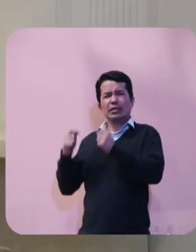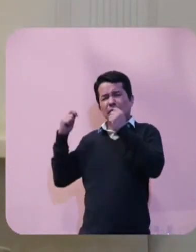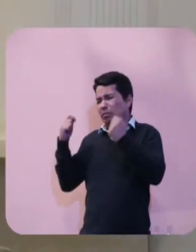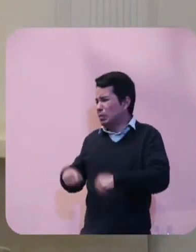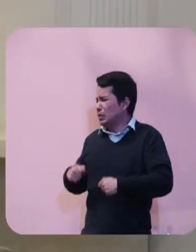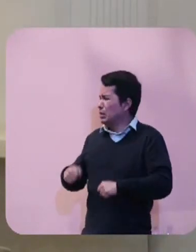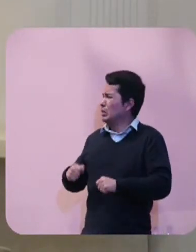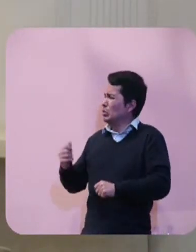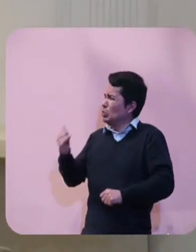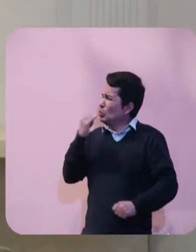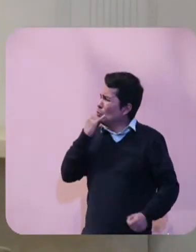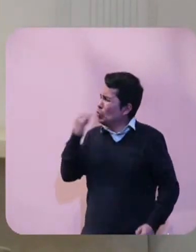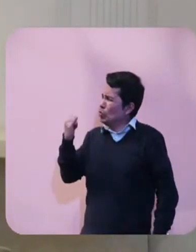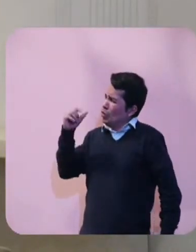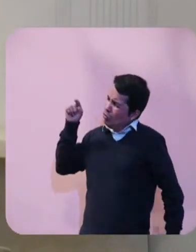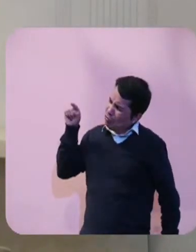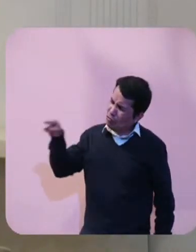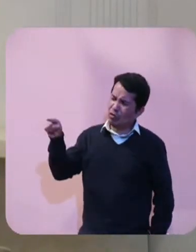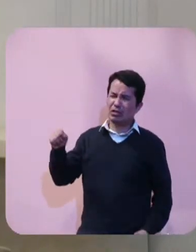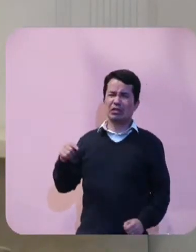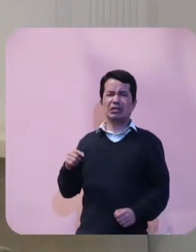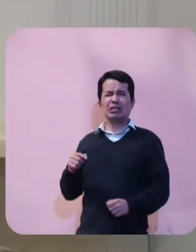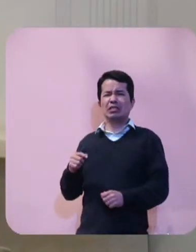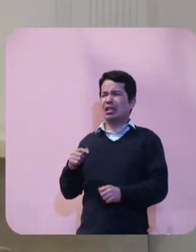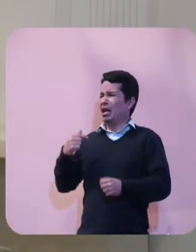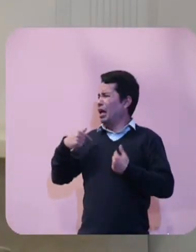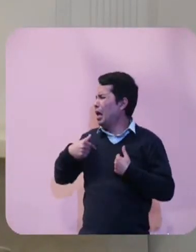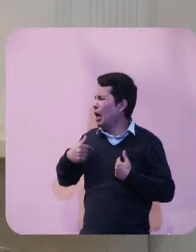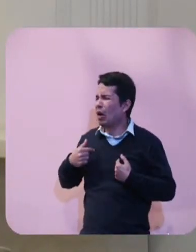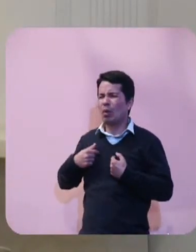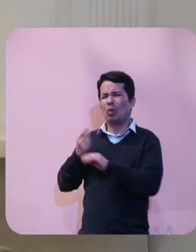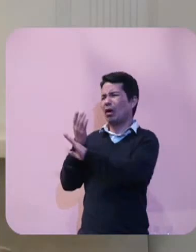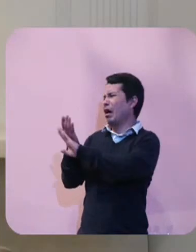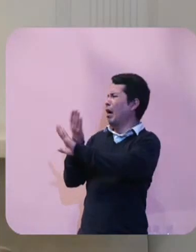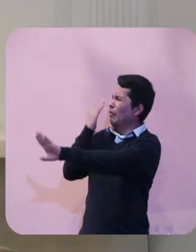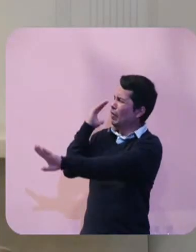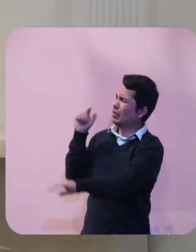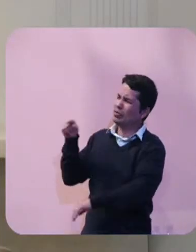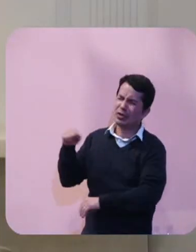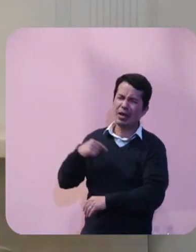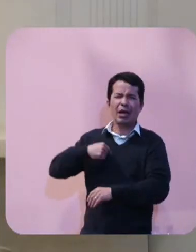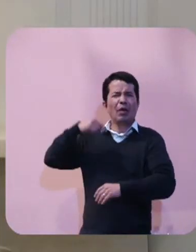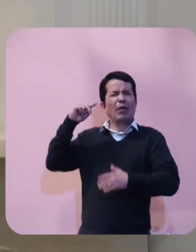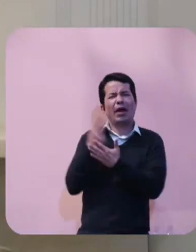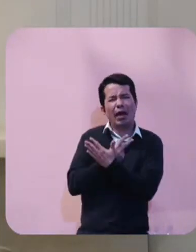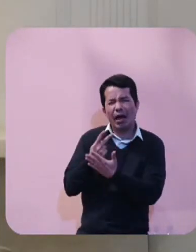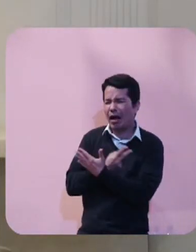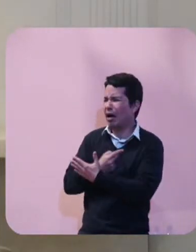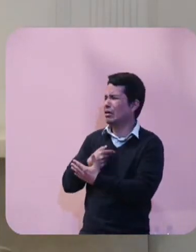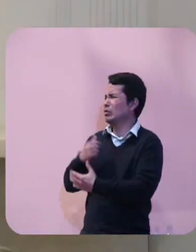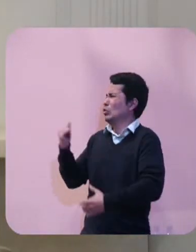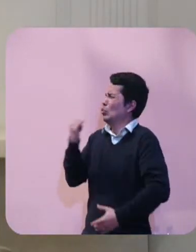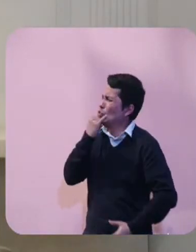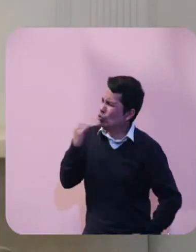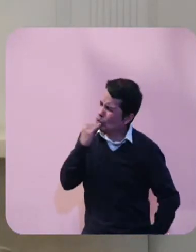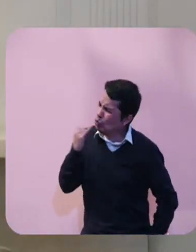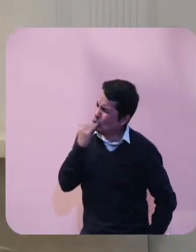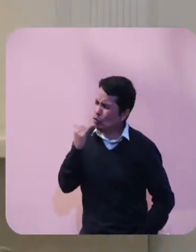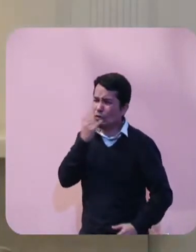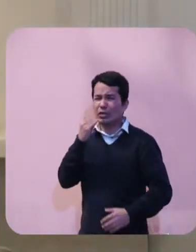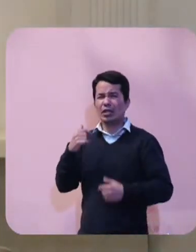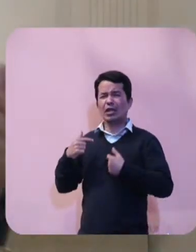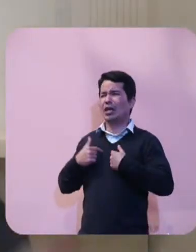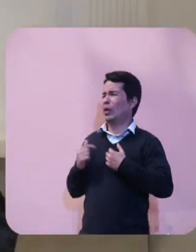pedir perdão pelo afastamento, que ele também tinha sido conivente com ele, que